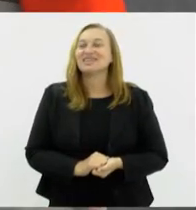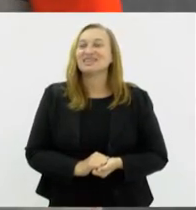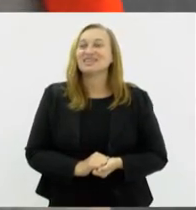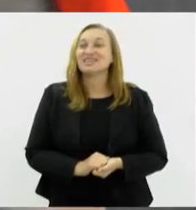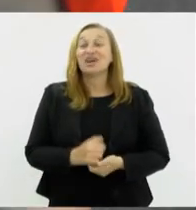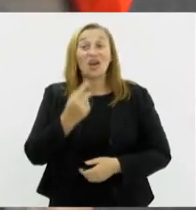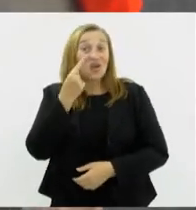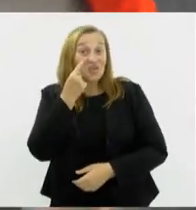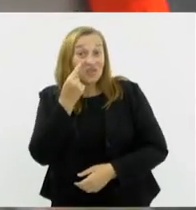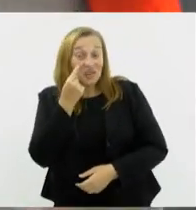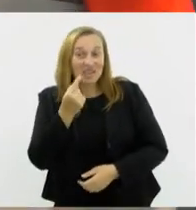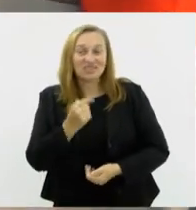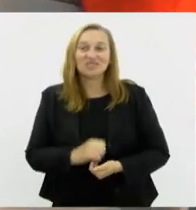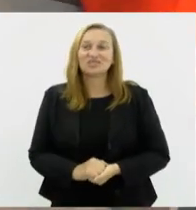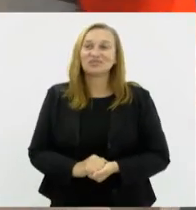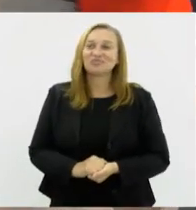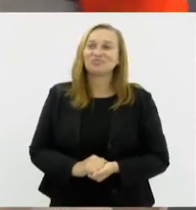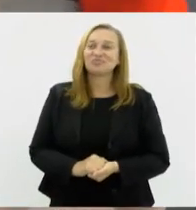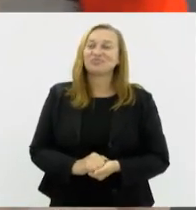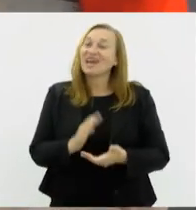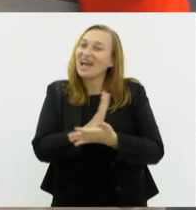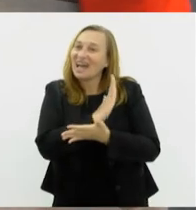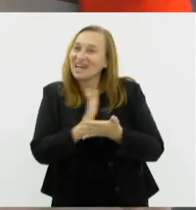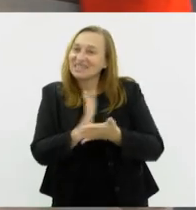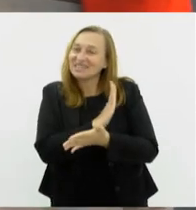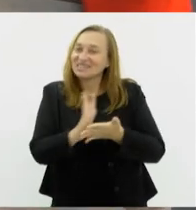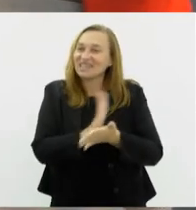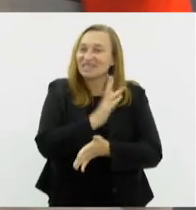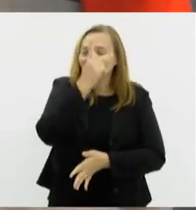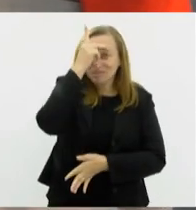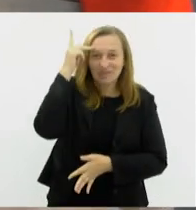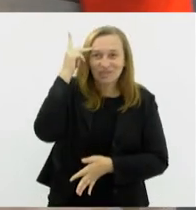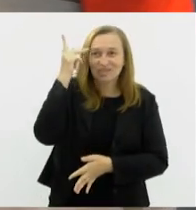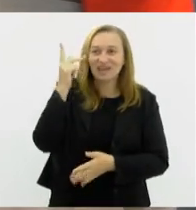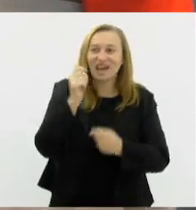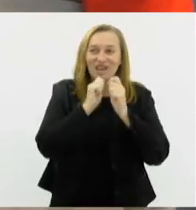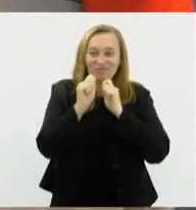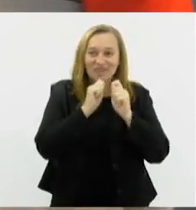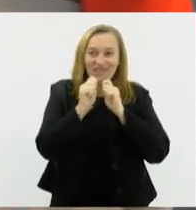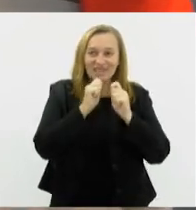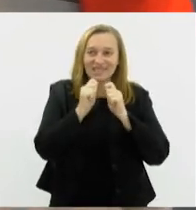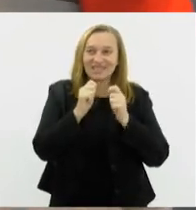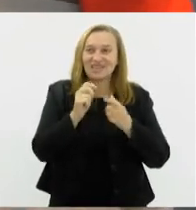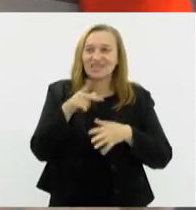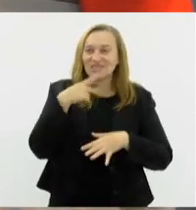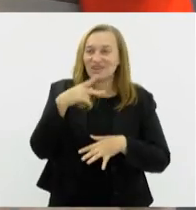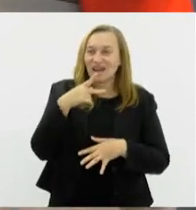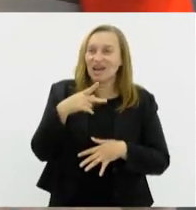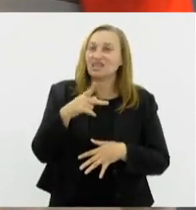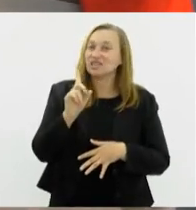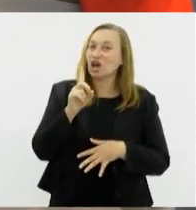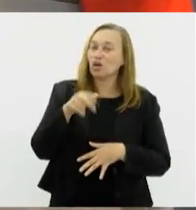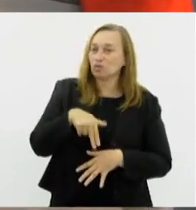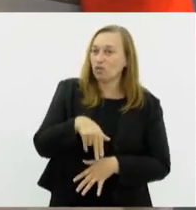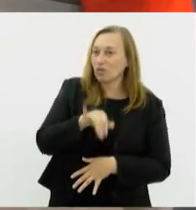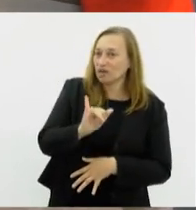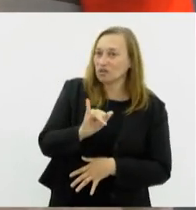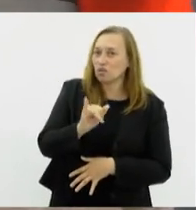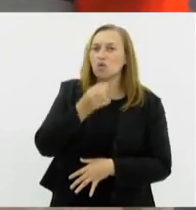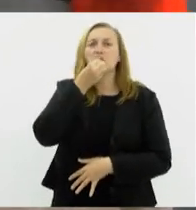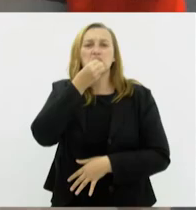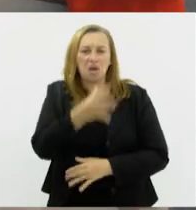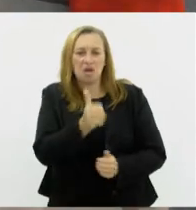eu vejo, muitas das vezes as pessoas, a imprensa, né, ao invés de falar assim, não, o Nova Iguaçu jogou muito